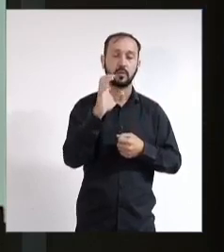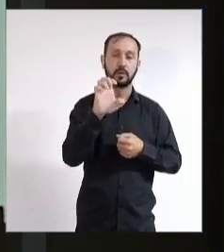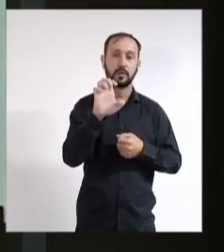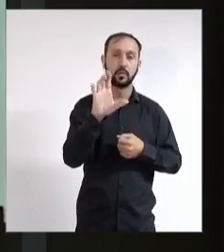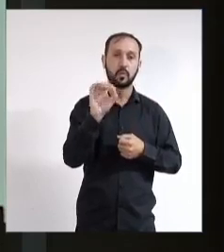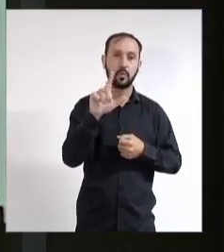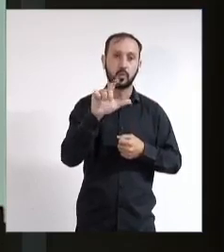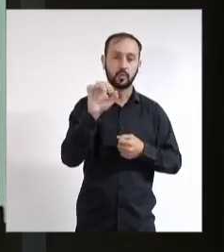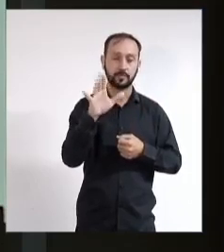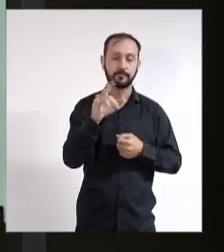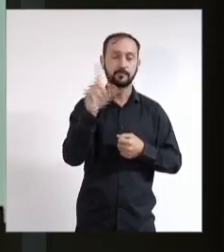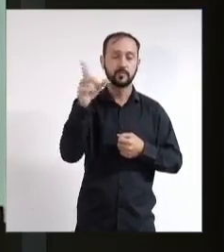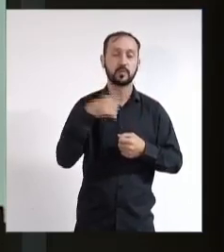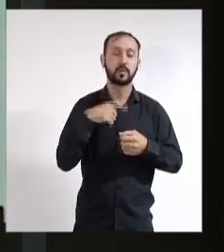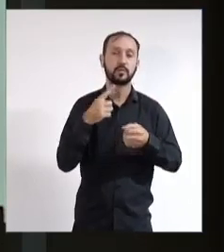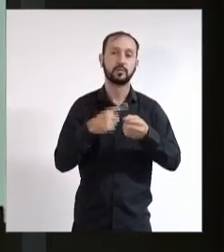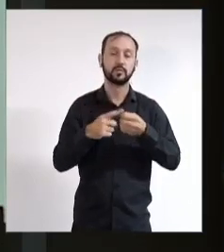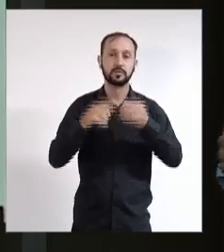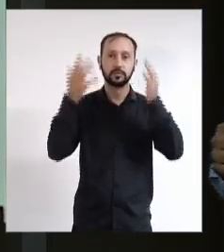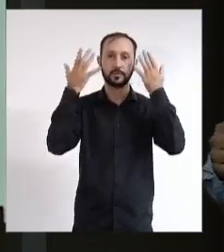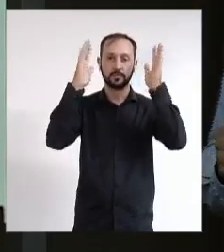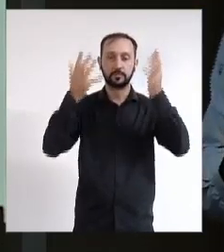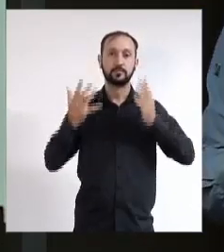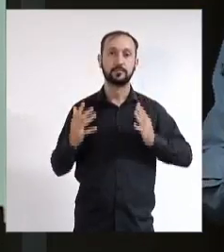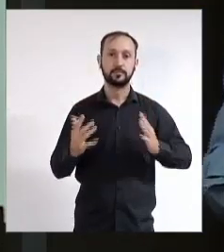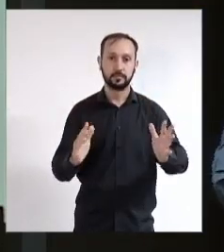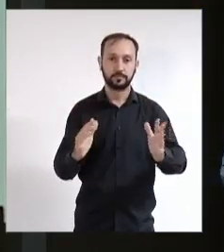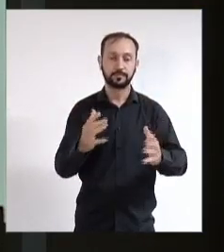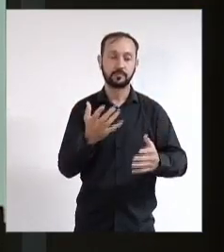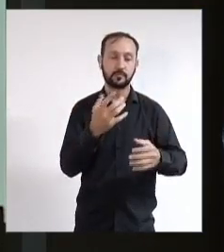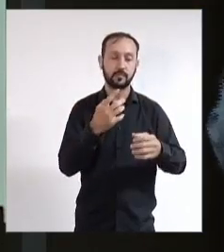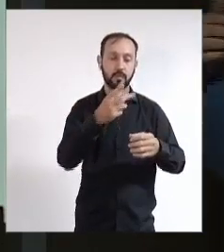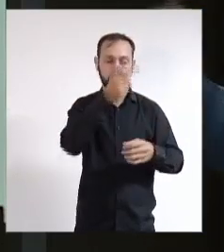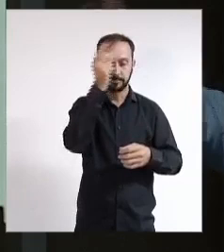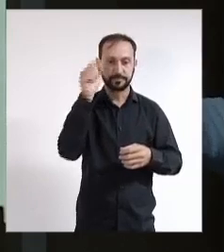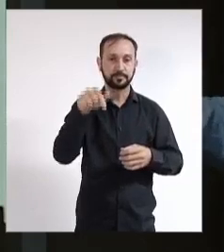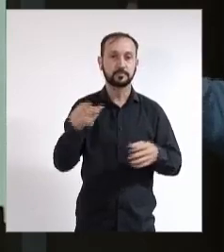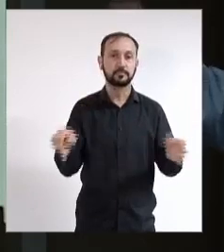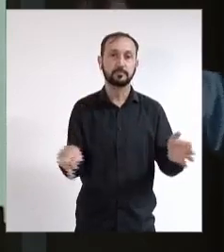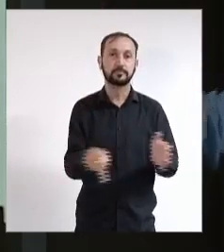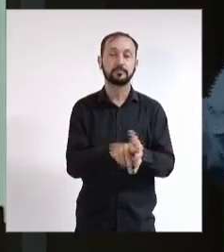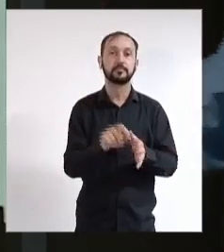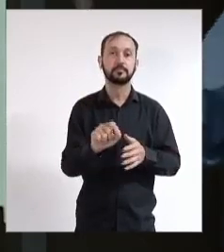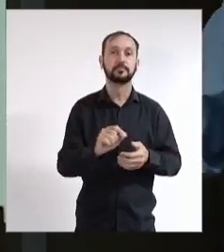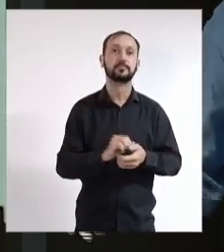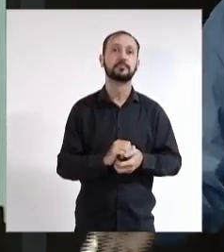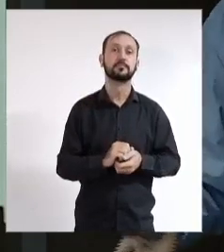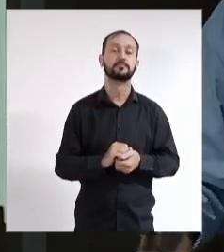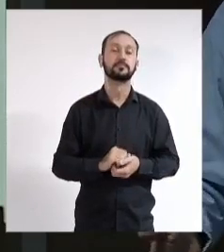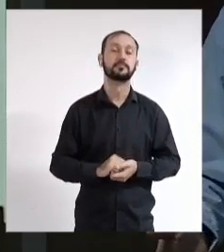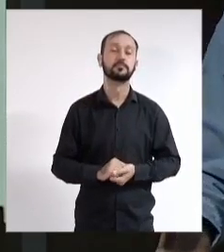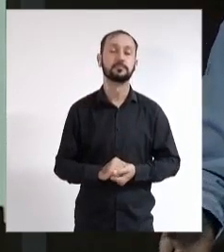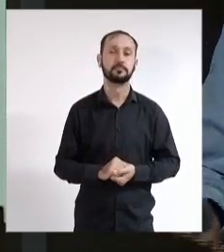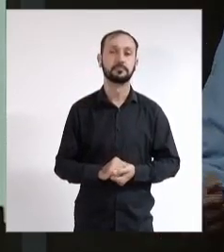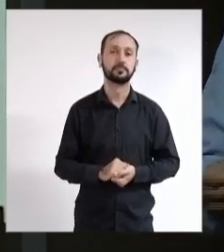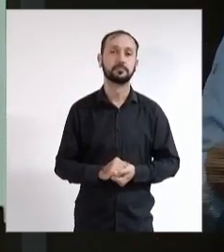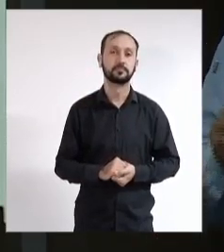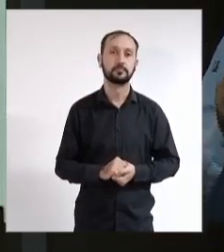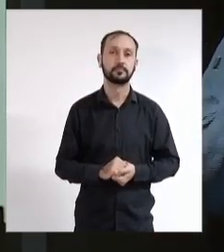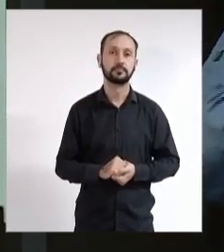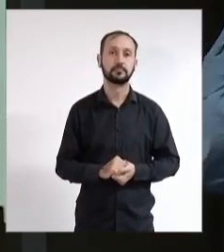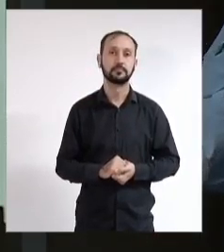ela no município de taquarussú prefeito nem foi quem decretou ela é é estação ecológica das veredas de taquara sua